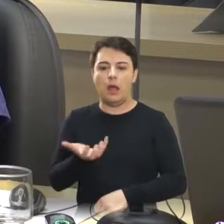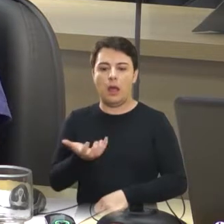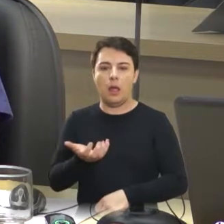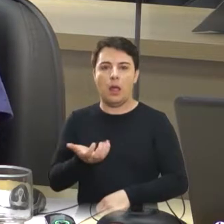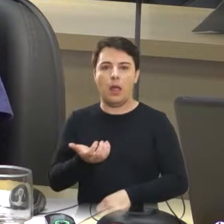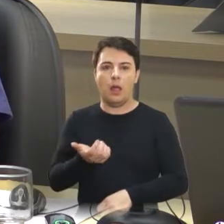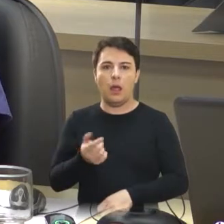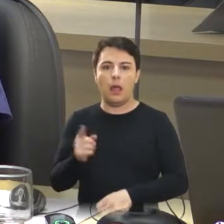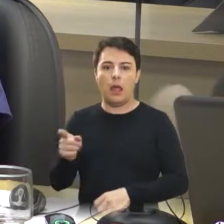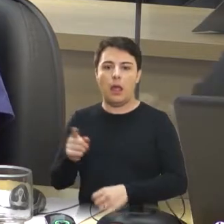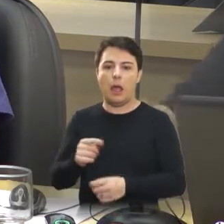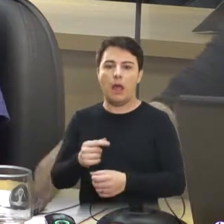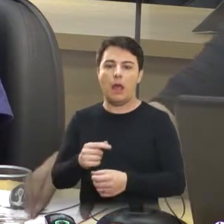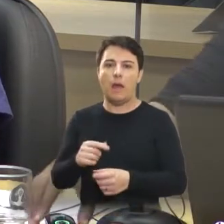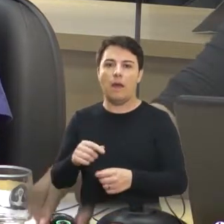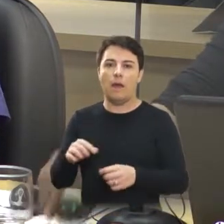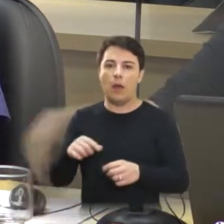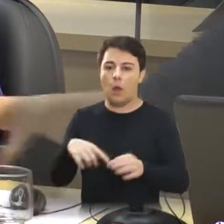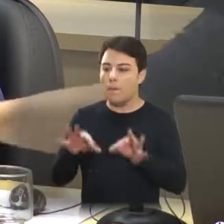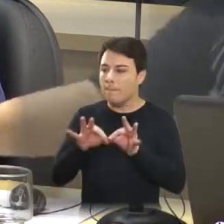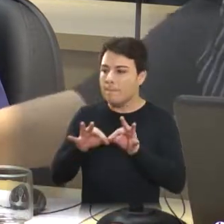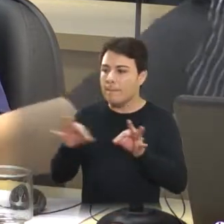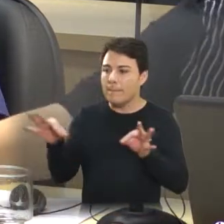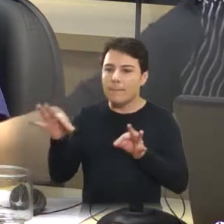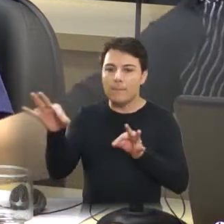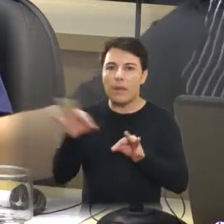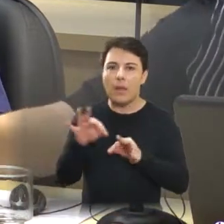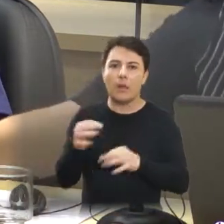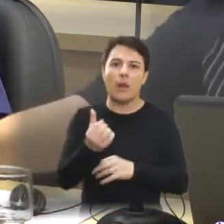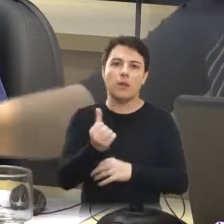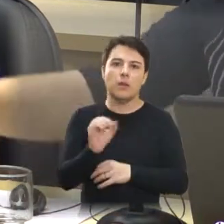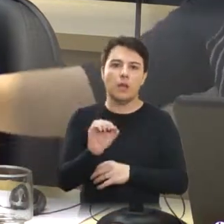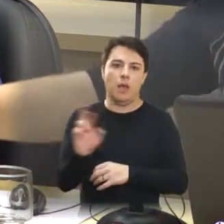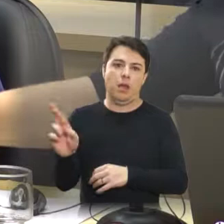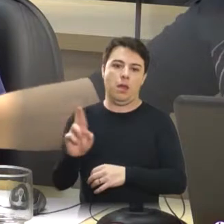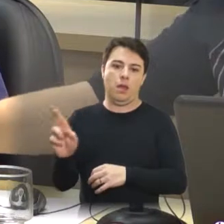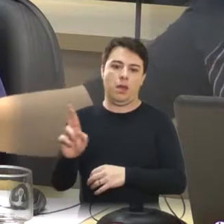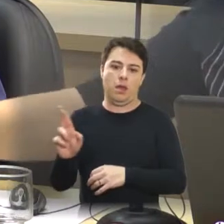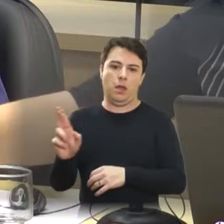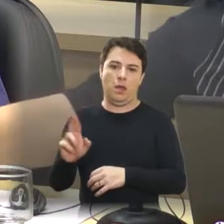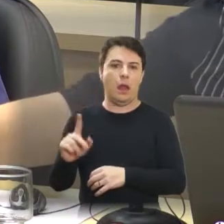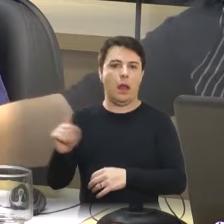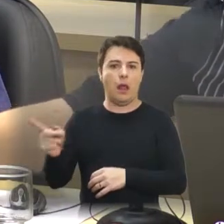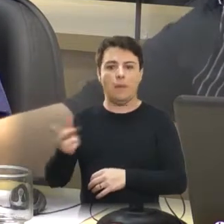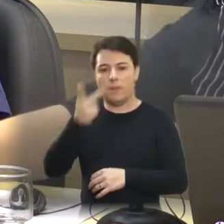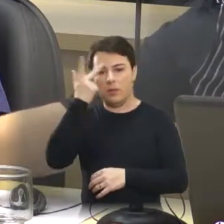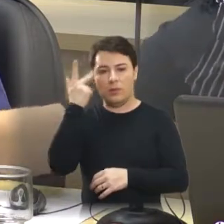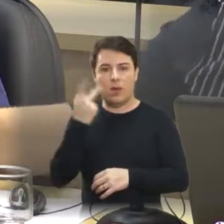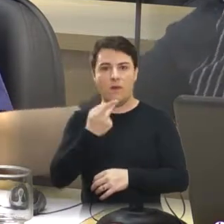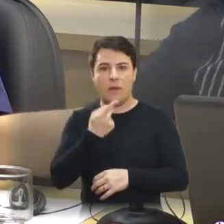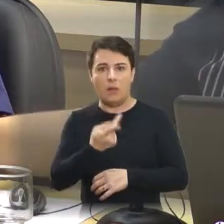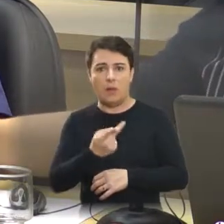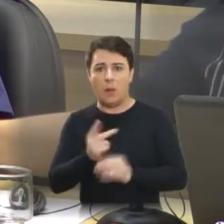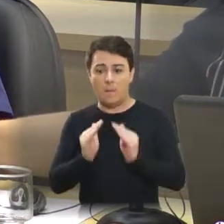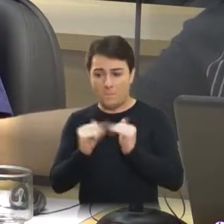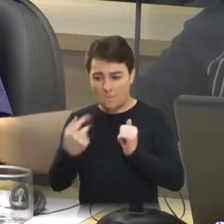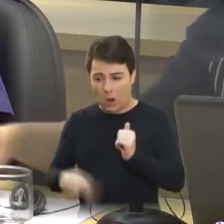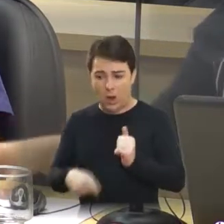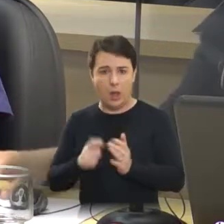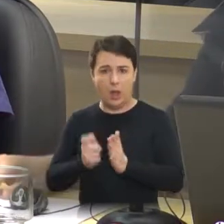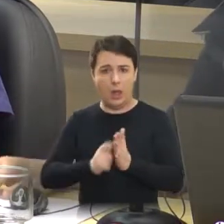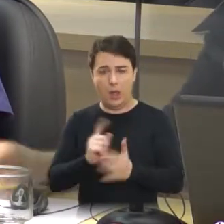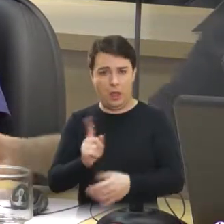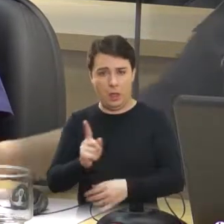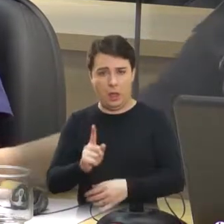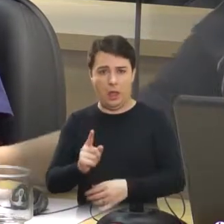cidade avaliavam, o metro quadrado custava R$60, o proprietário, que nem aqui mora, às vezes nem mora na